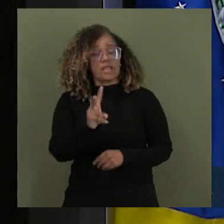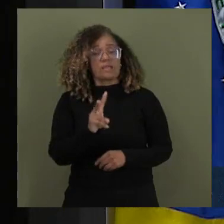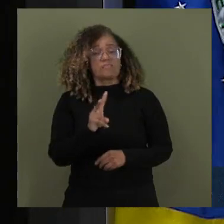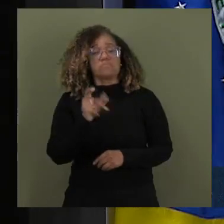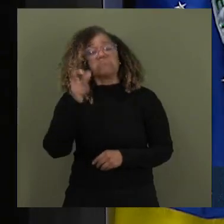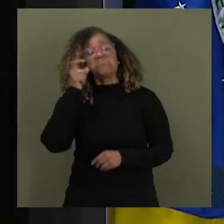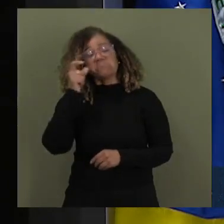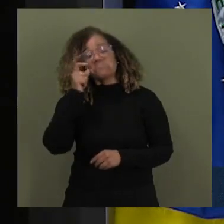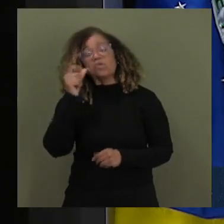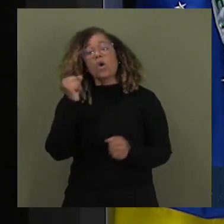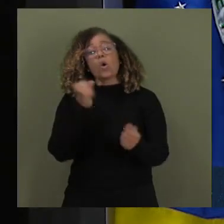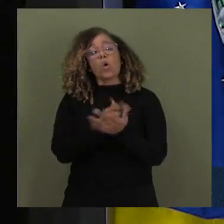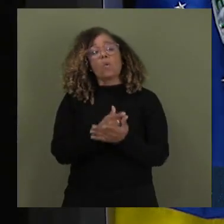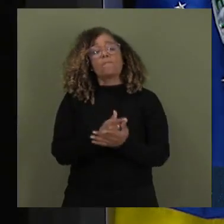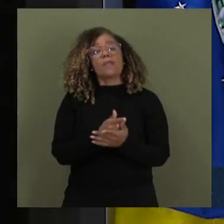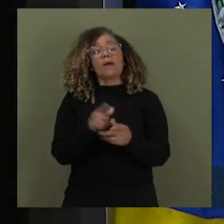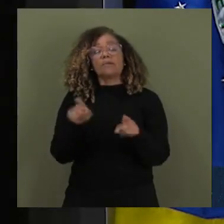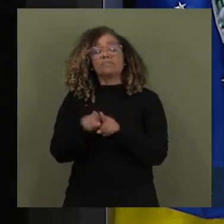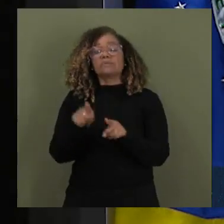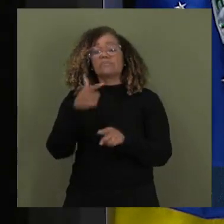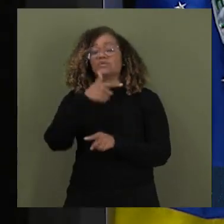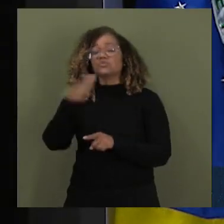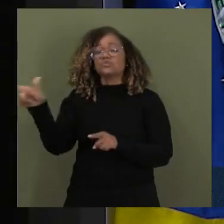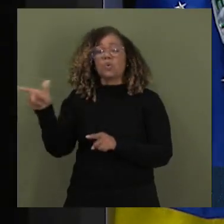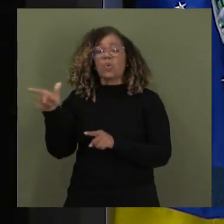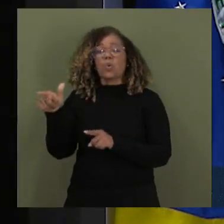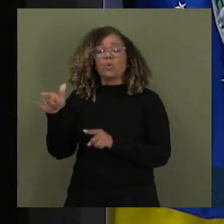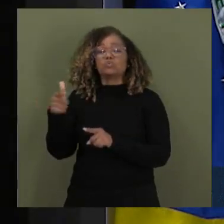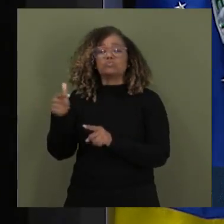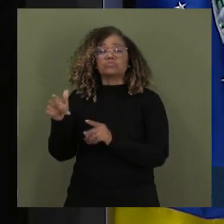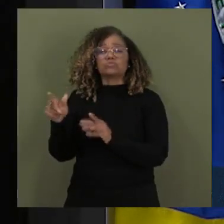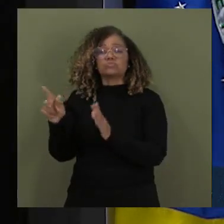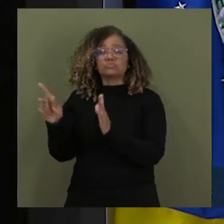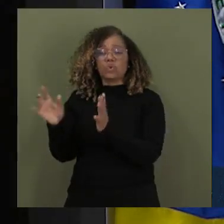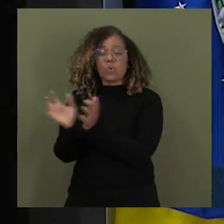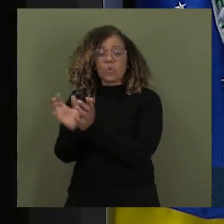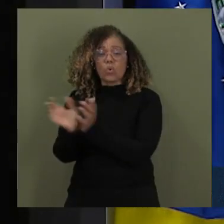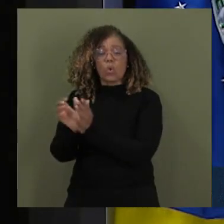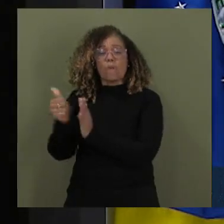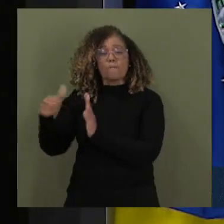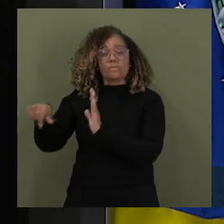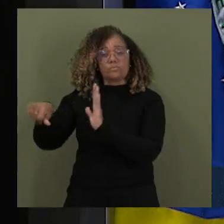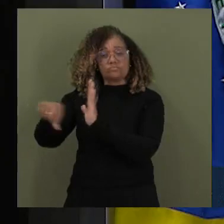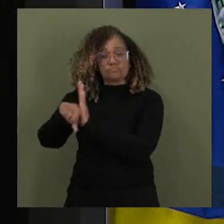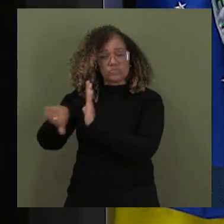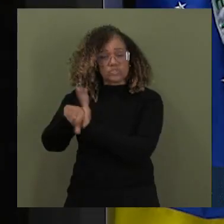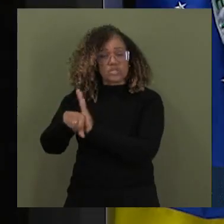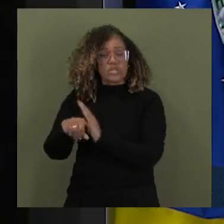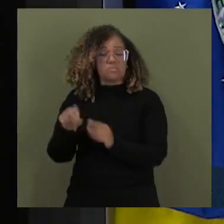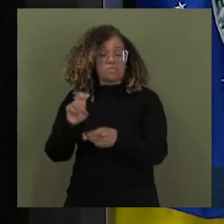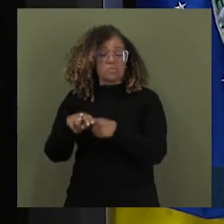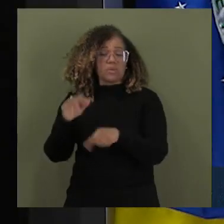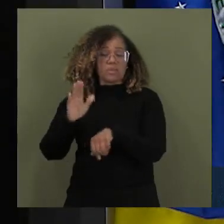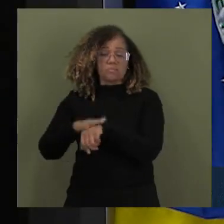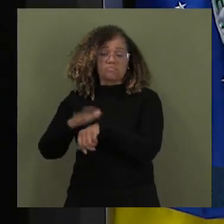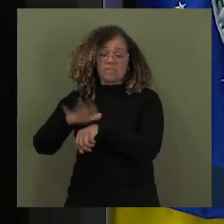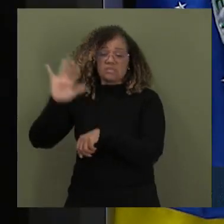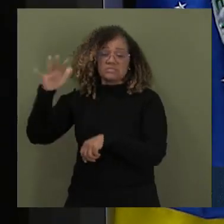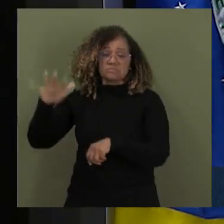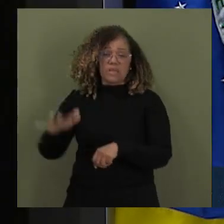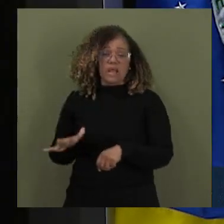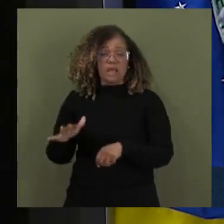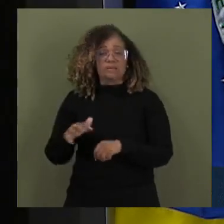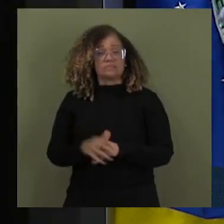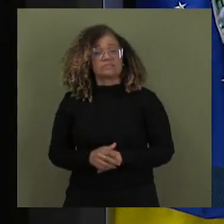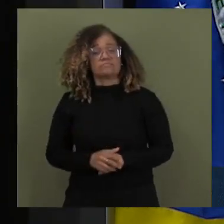interessante comprar a droga do traficante, por ser mais barata. É uma lei básica do mercado, senador Jorge Seife.